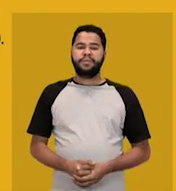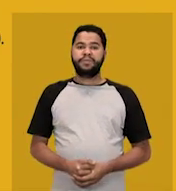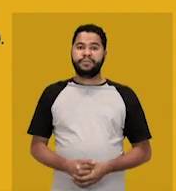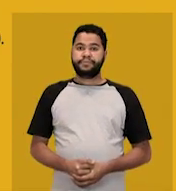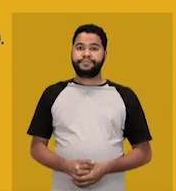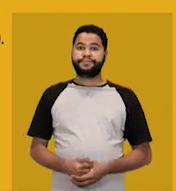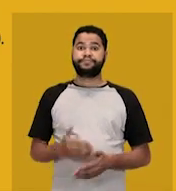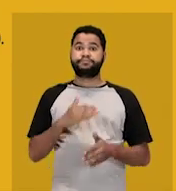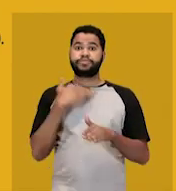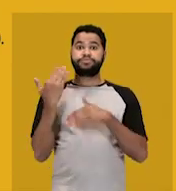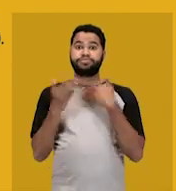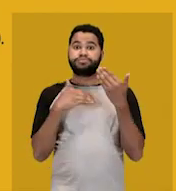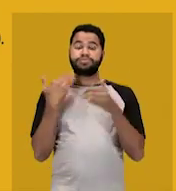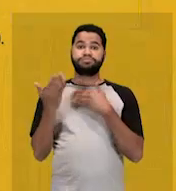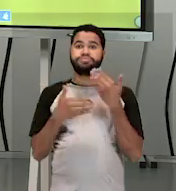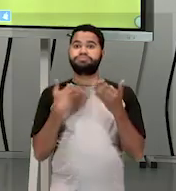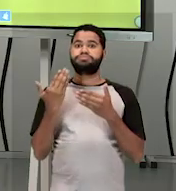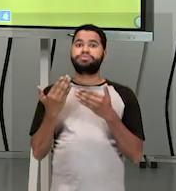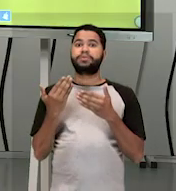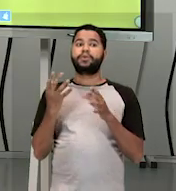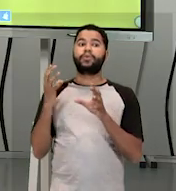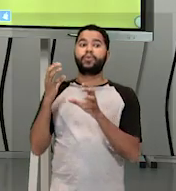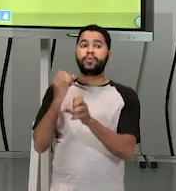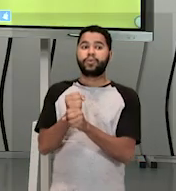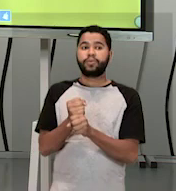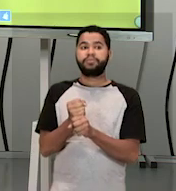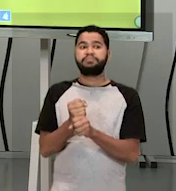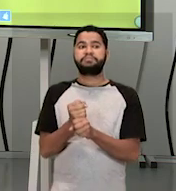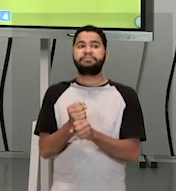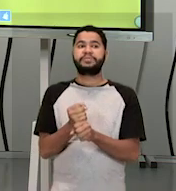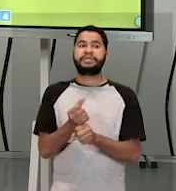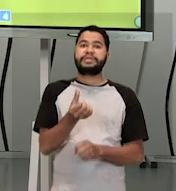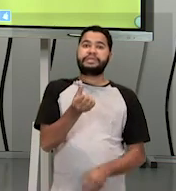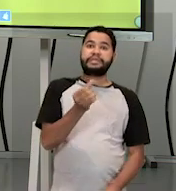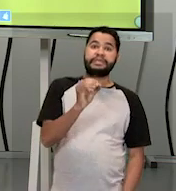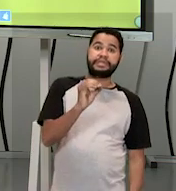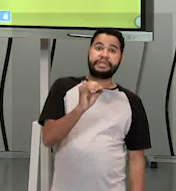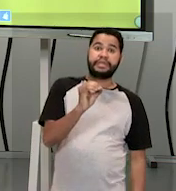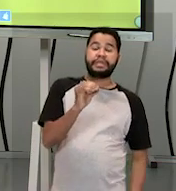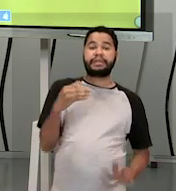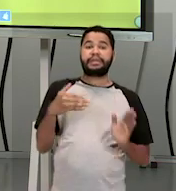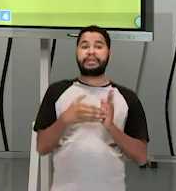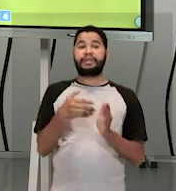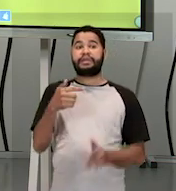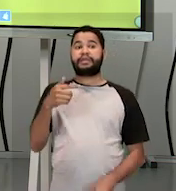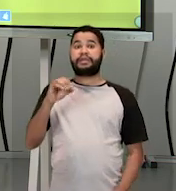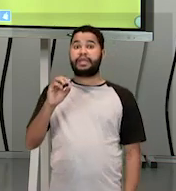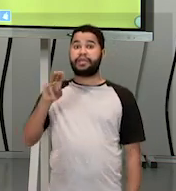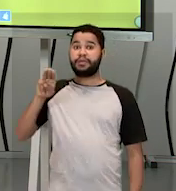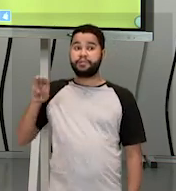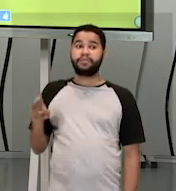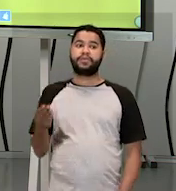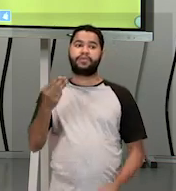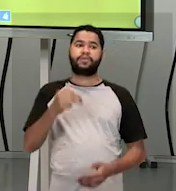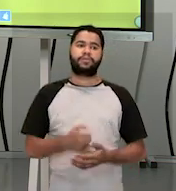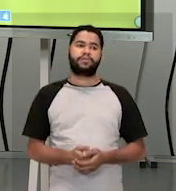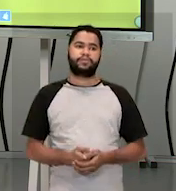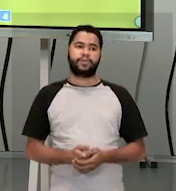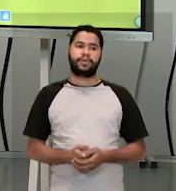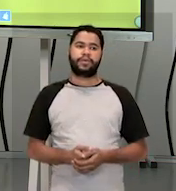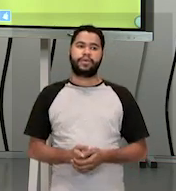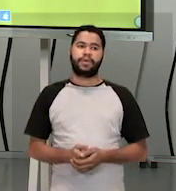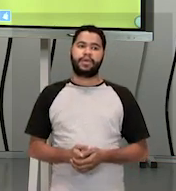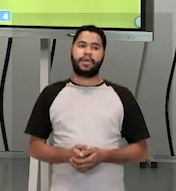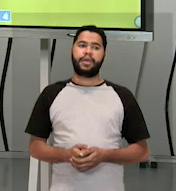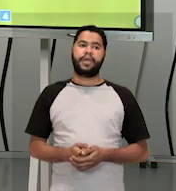Número de mortos entre 60 e 70 milhões. Derrota do eixo, Itália, Japão